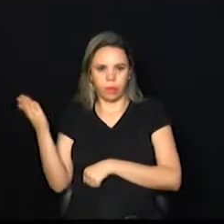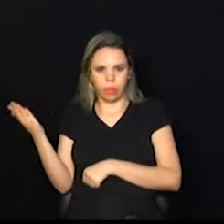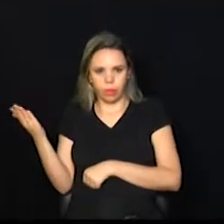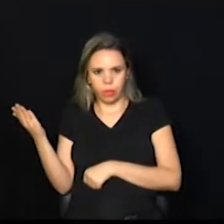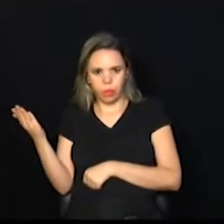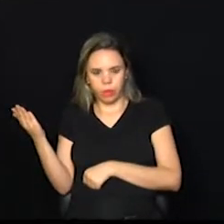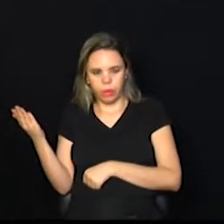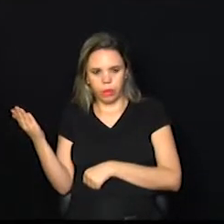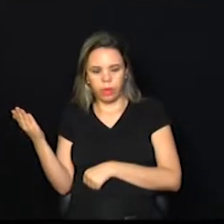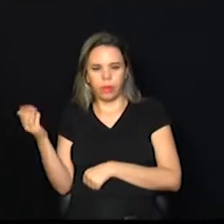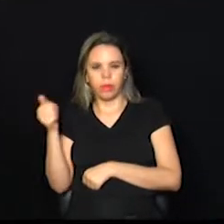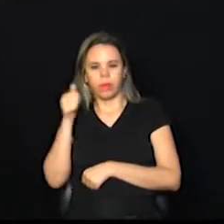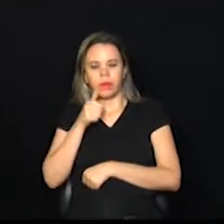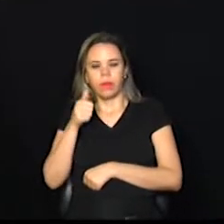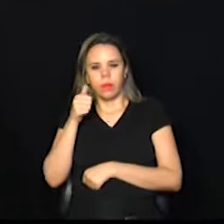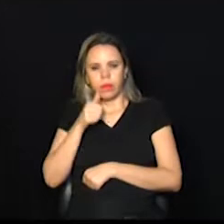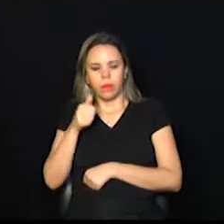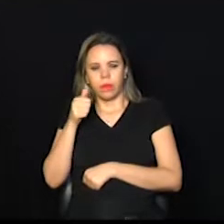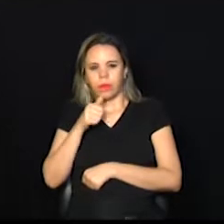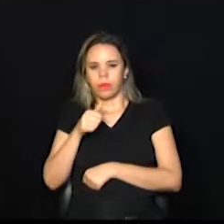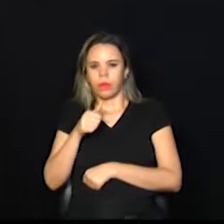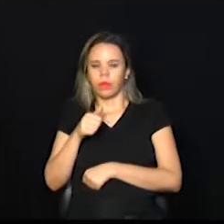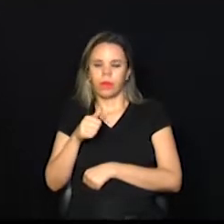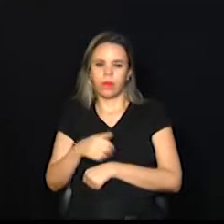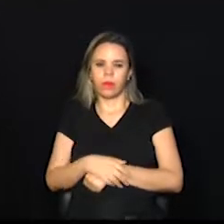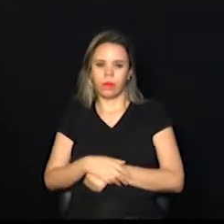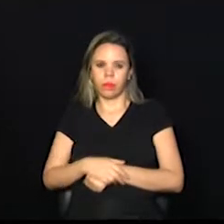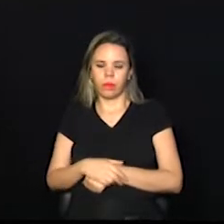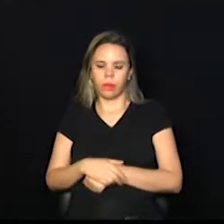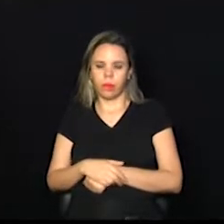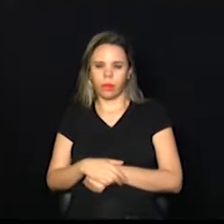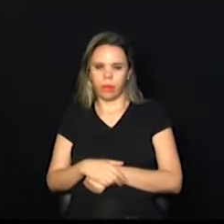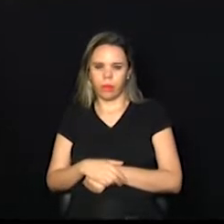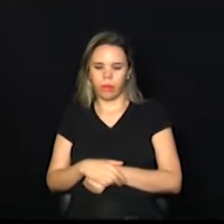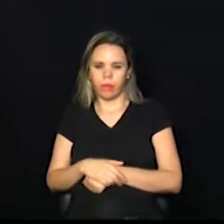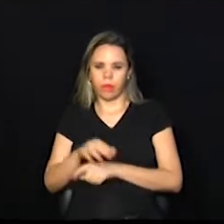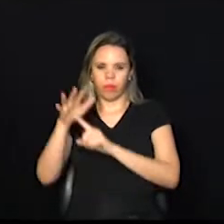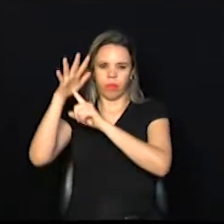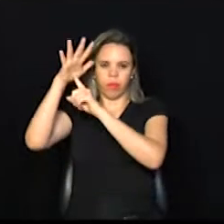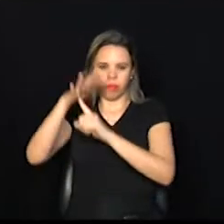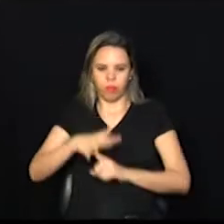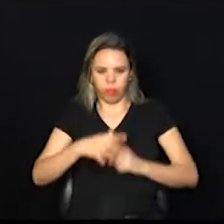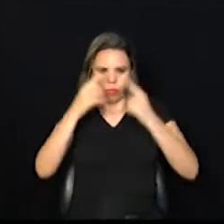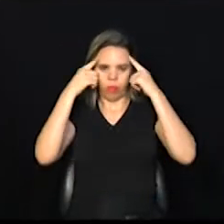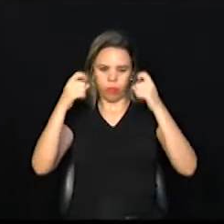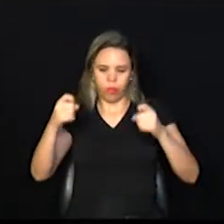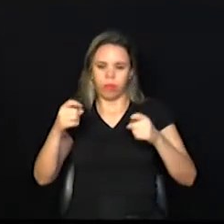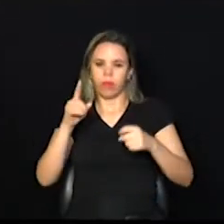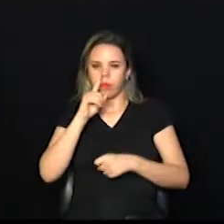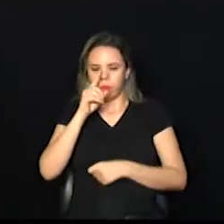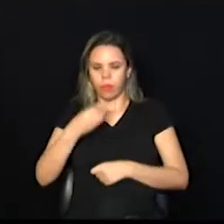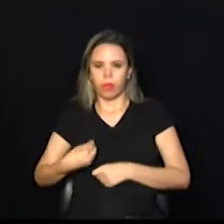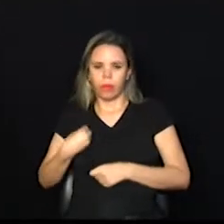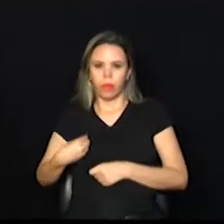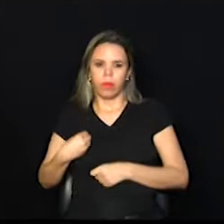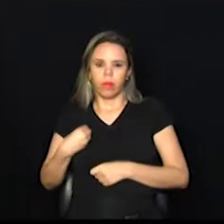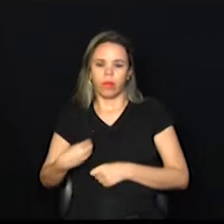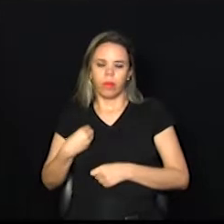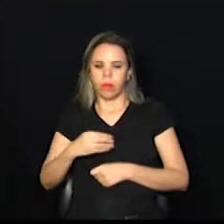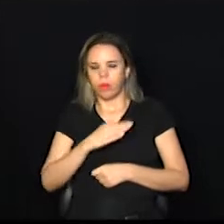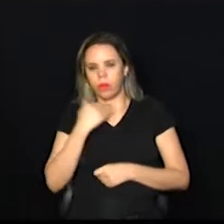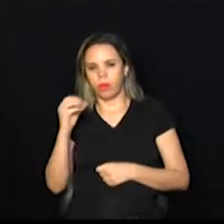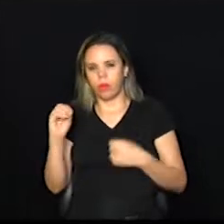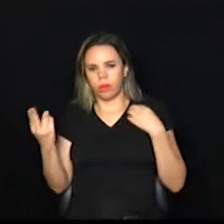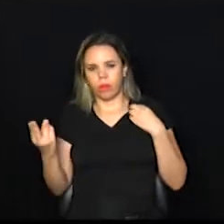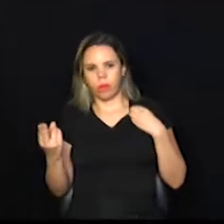SARAEM, a mulher tem que estar sendo vítima de violência, mas com risco de vida ou risco de morte, né? Como